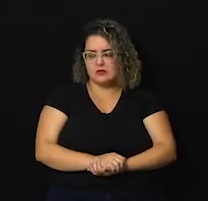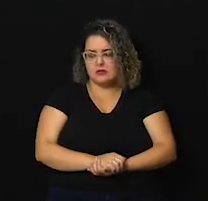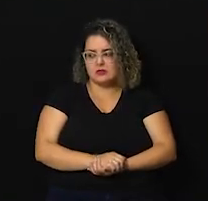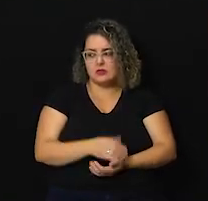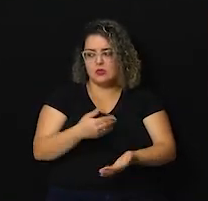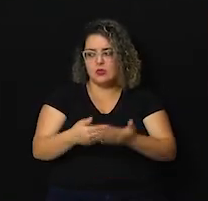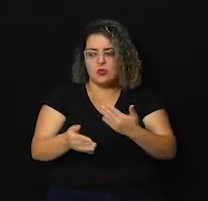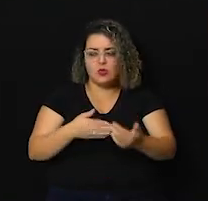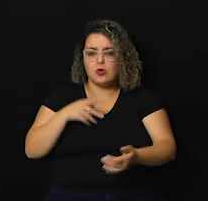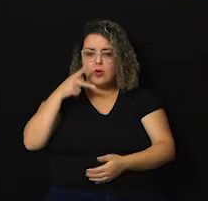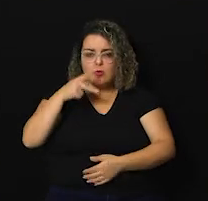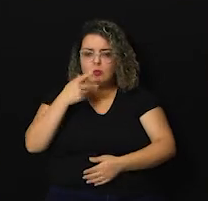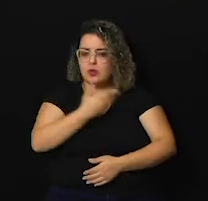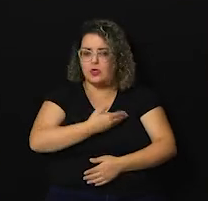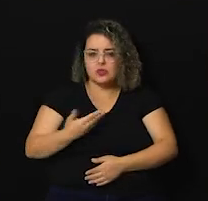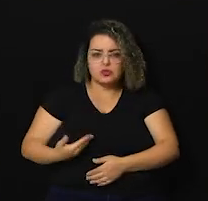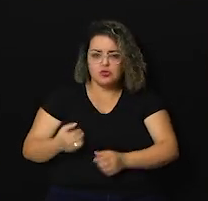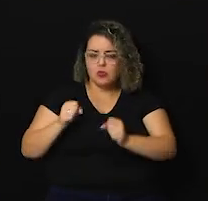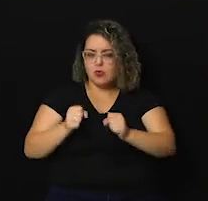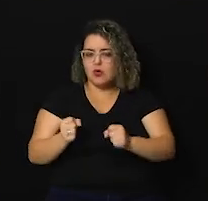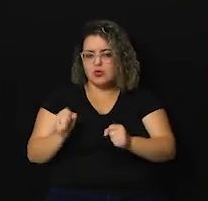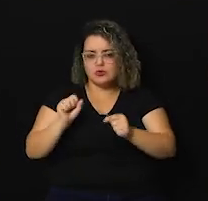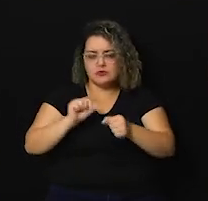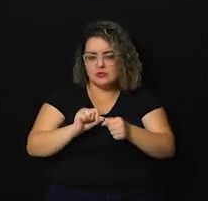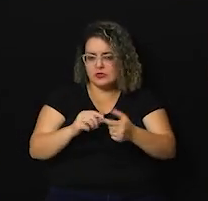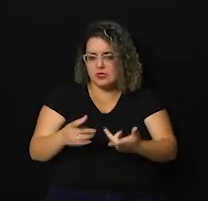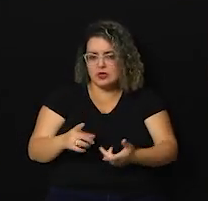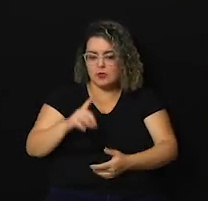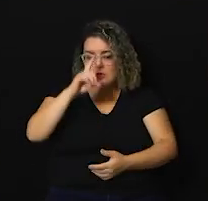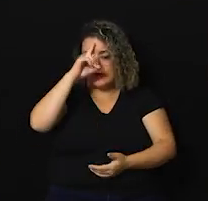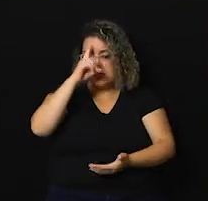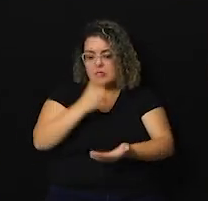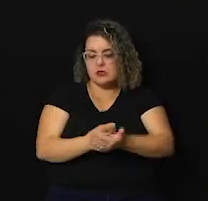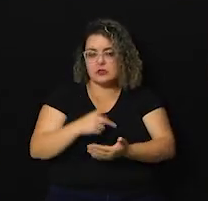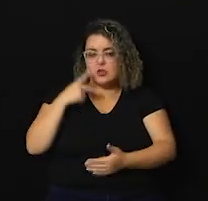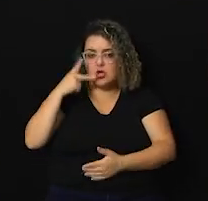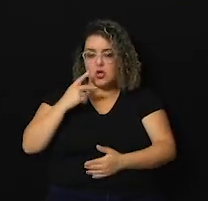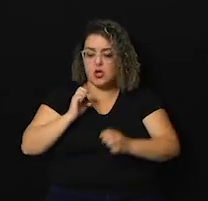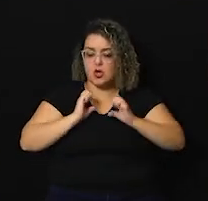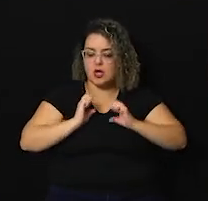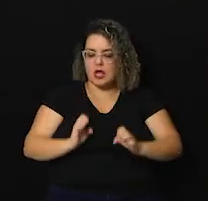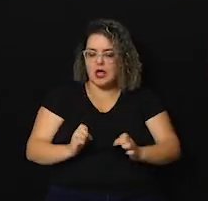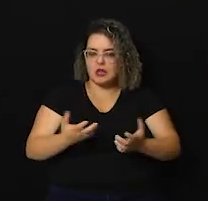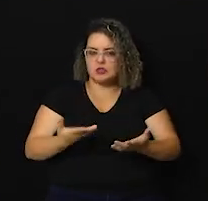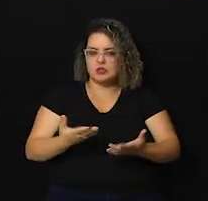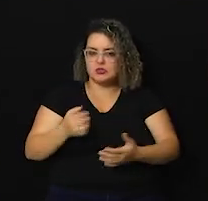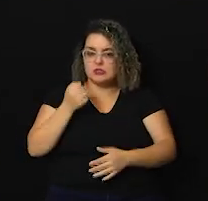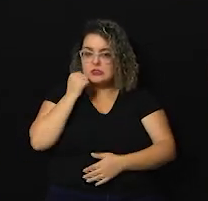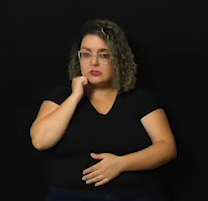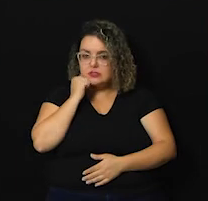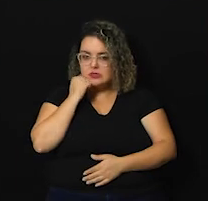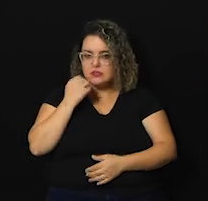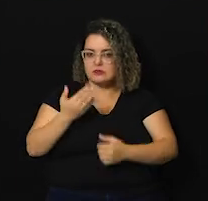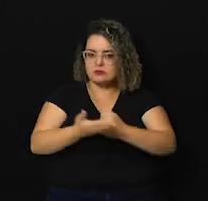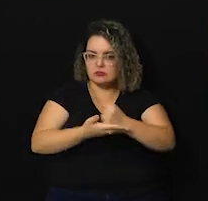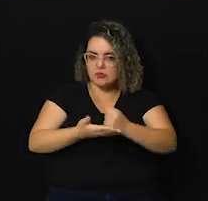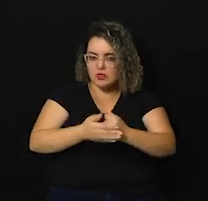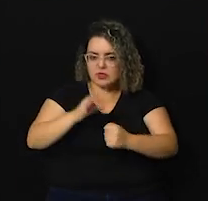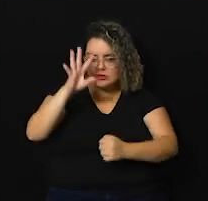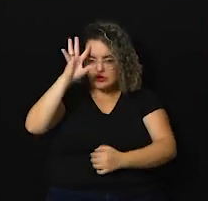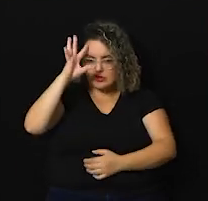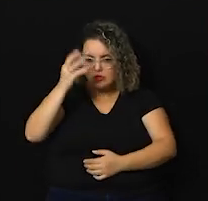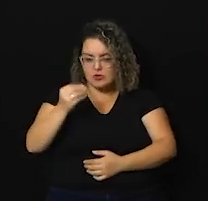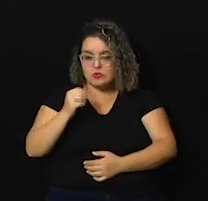Qualquer política pública pode fazer isso. É uma decisão política, uma decisão de ética, uma decisão científica, com base em